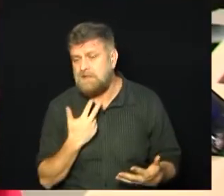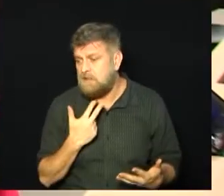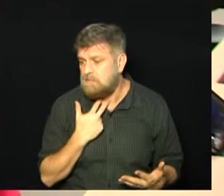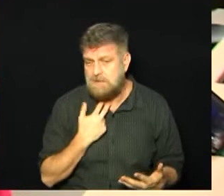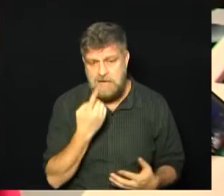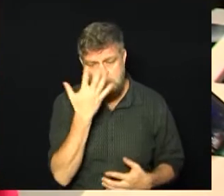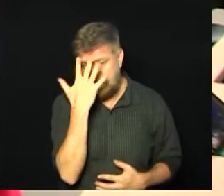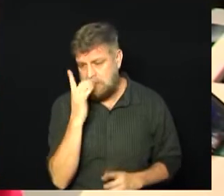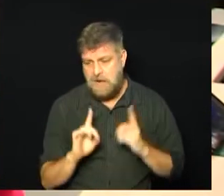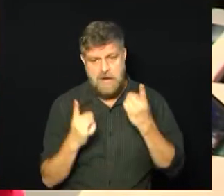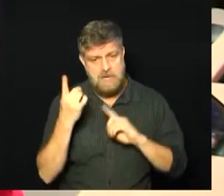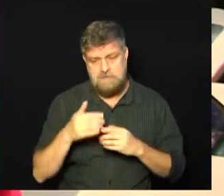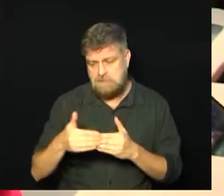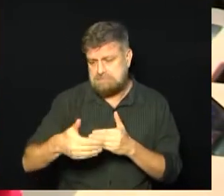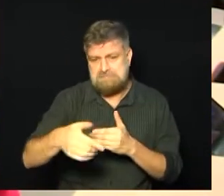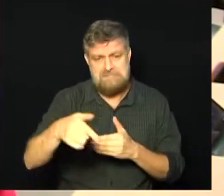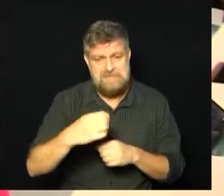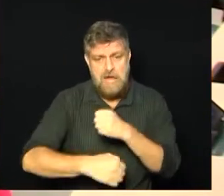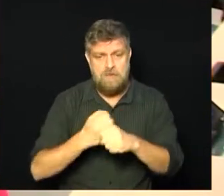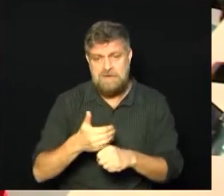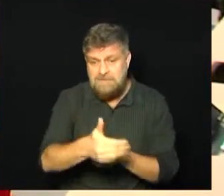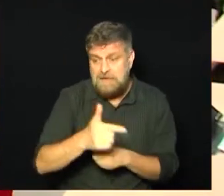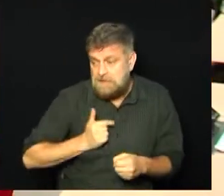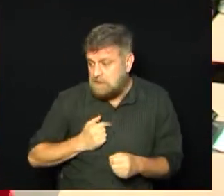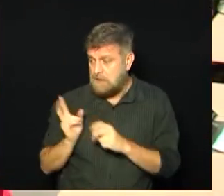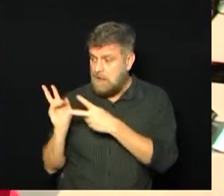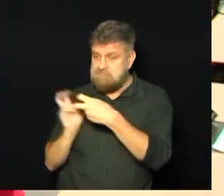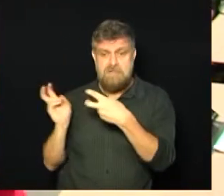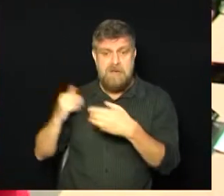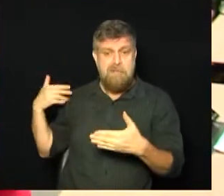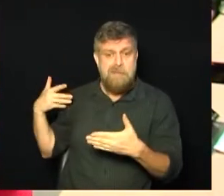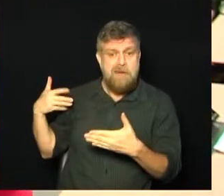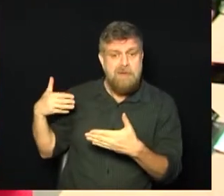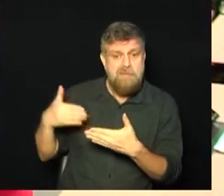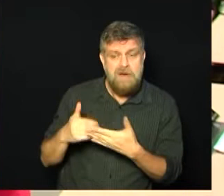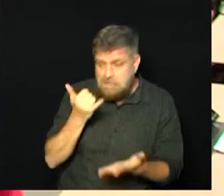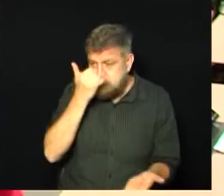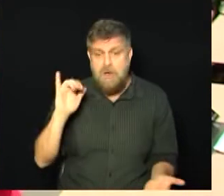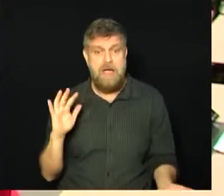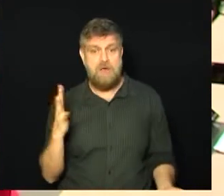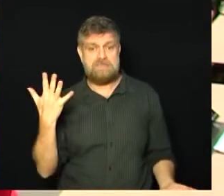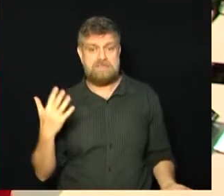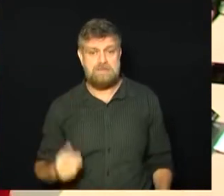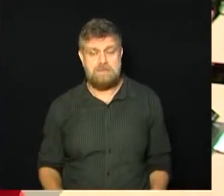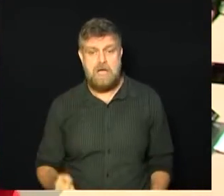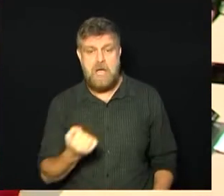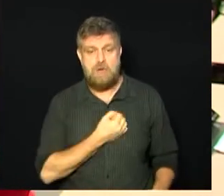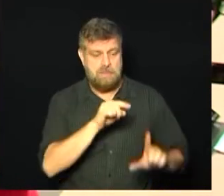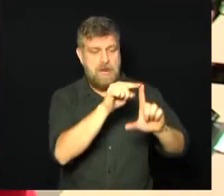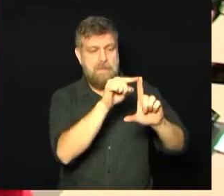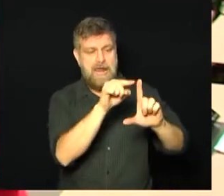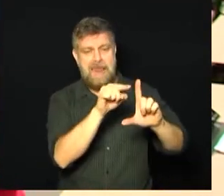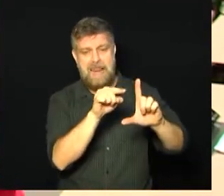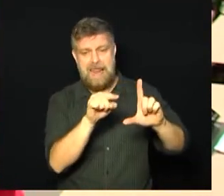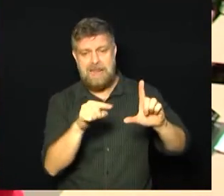manter o carnaval em 2022 diante de tudo que a gente tem vivido e visto, né? Não é porque os números